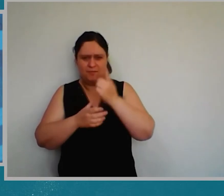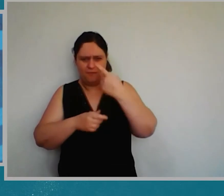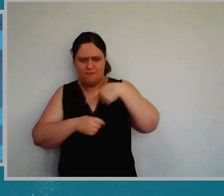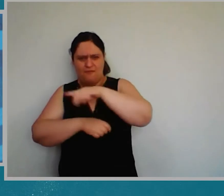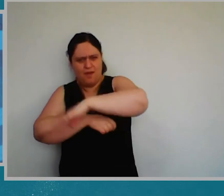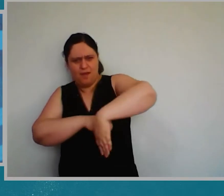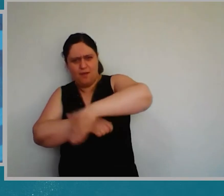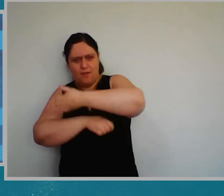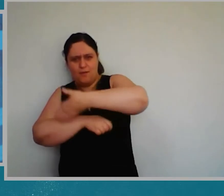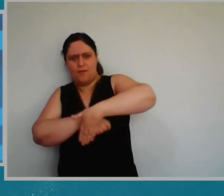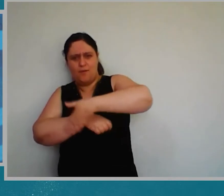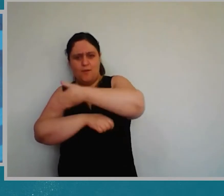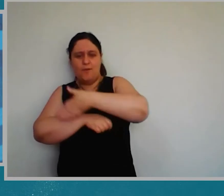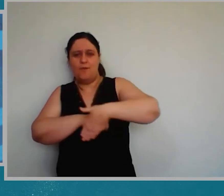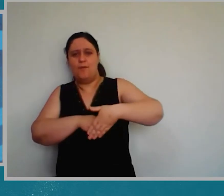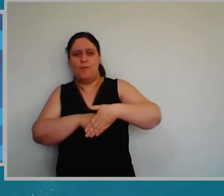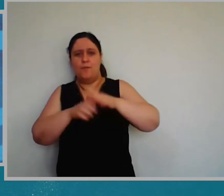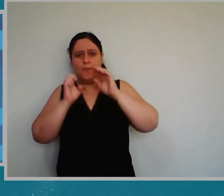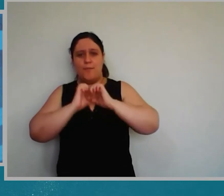Você tem problema